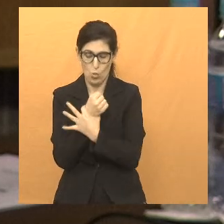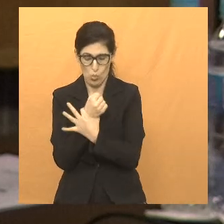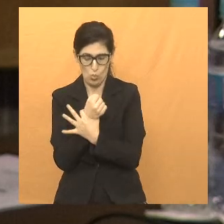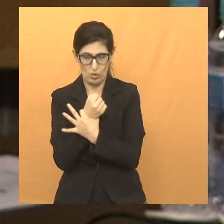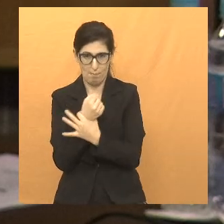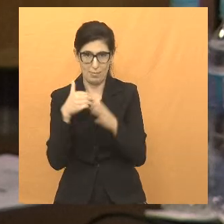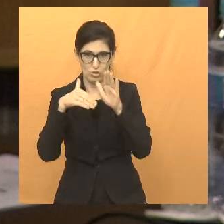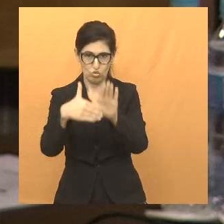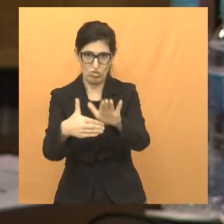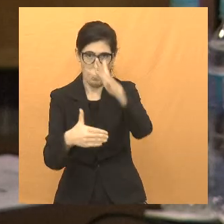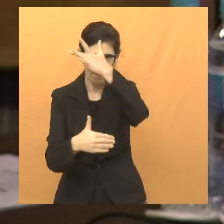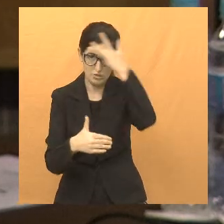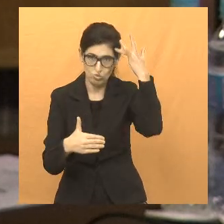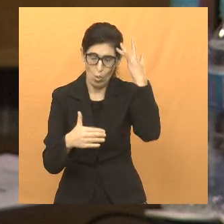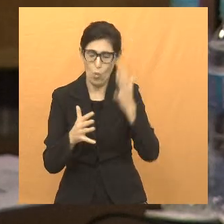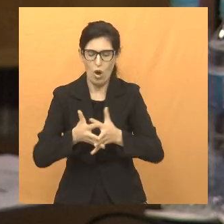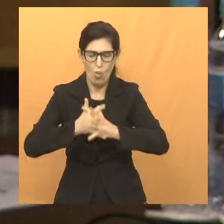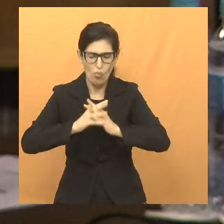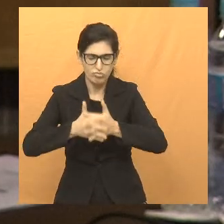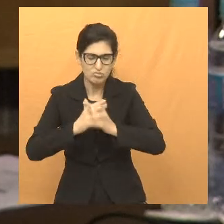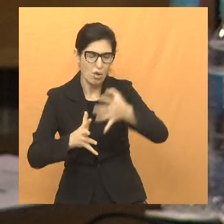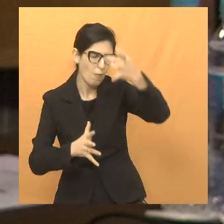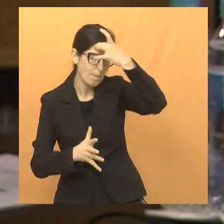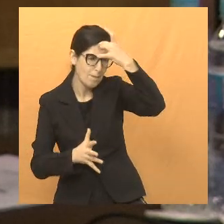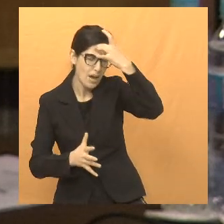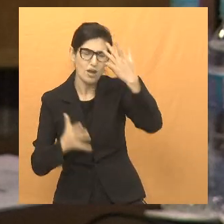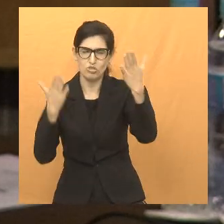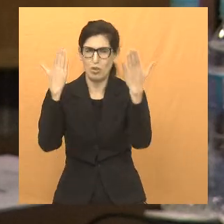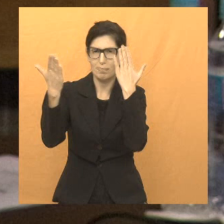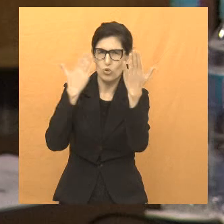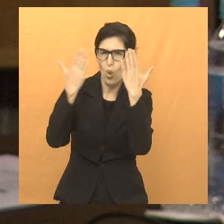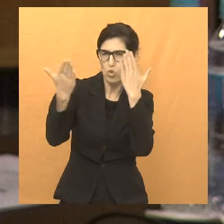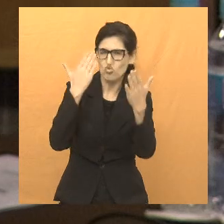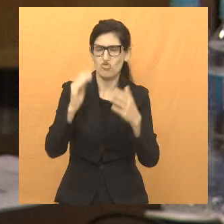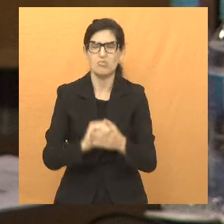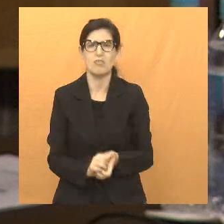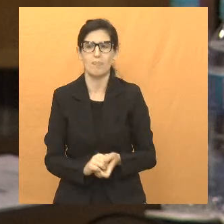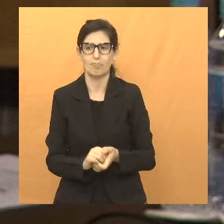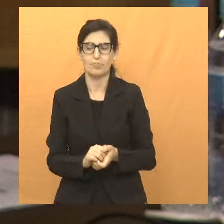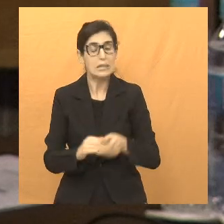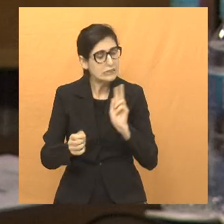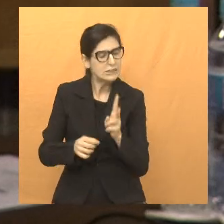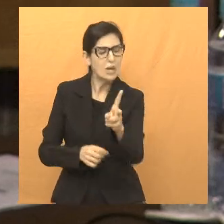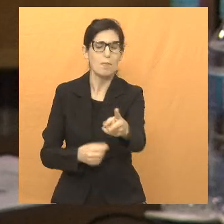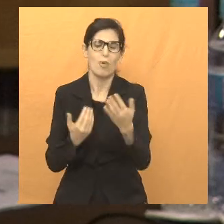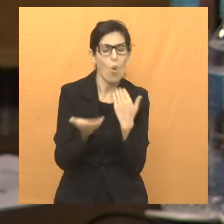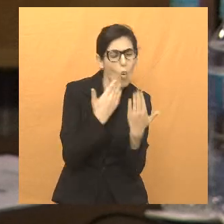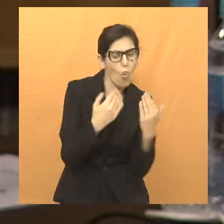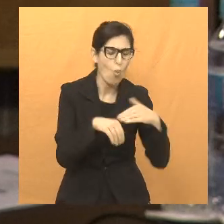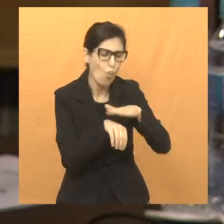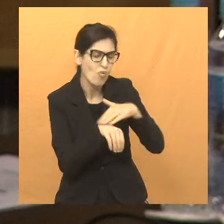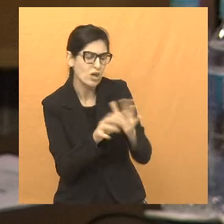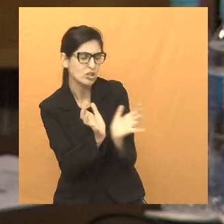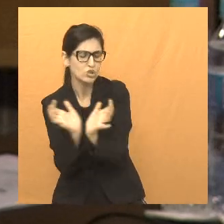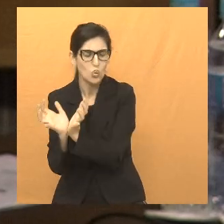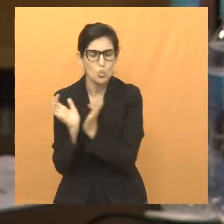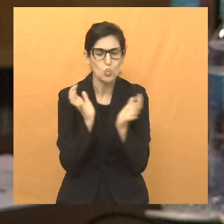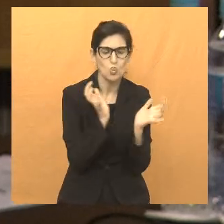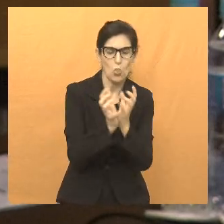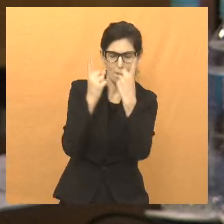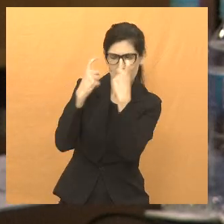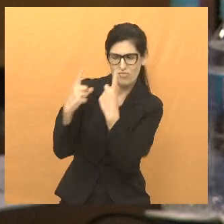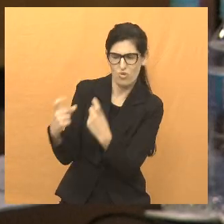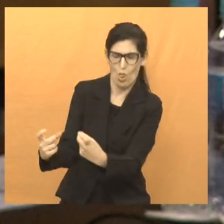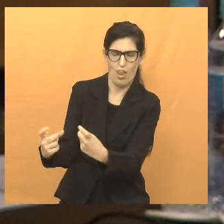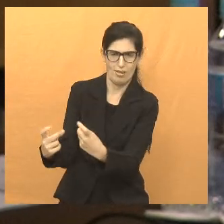gente vem conversando sobre esse tema, o tema violência, com as equipes muito fortemente,